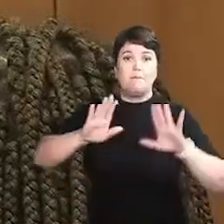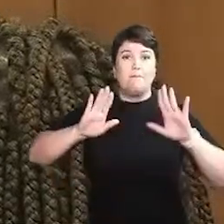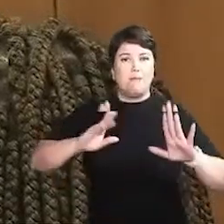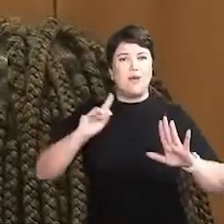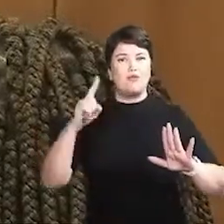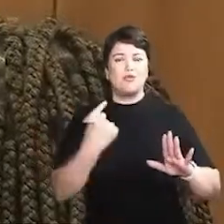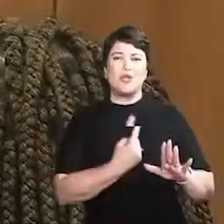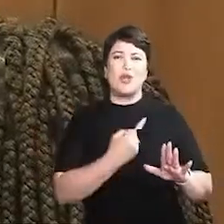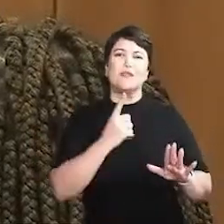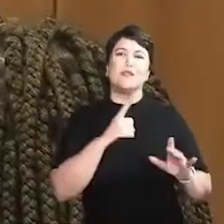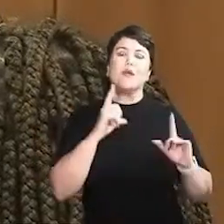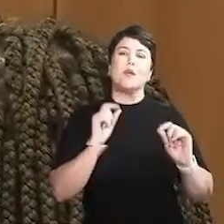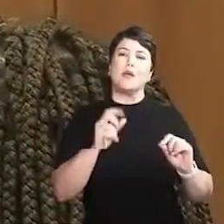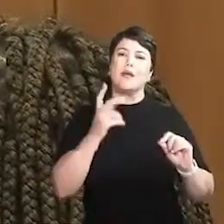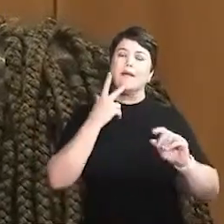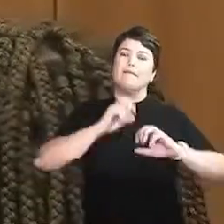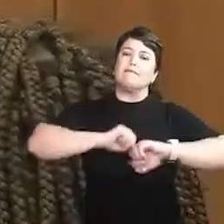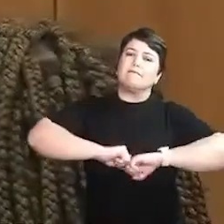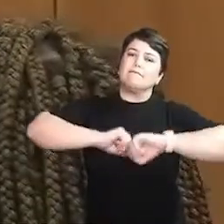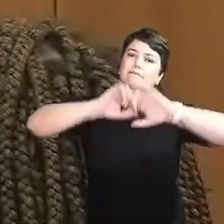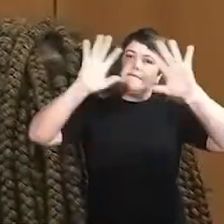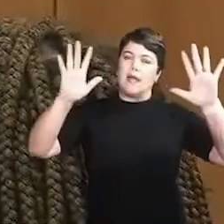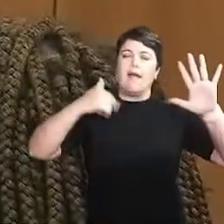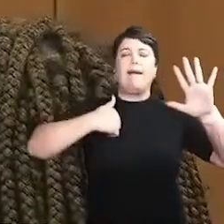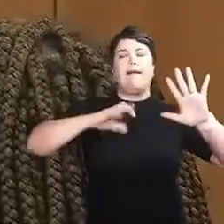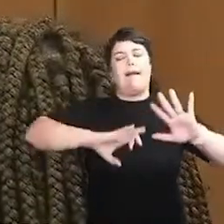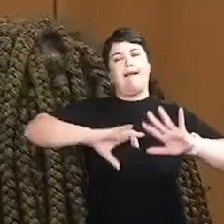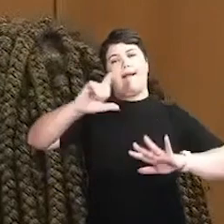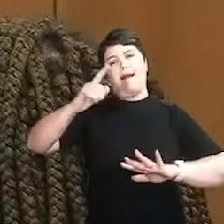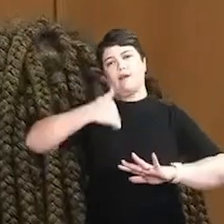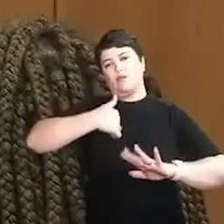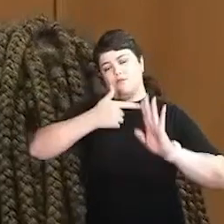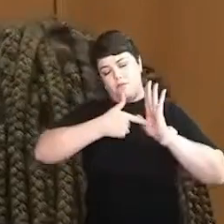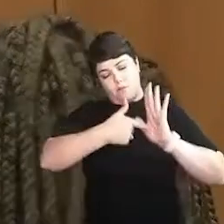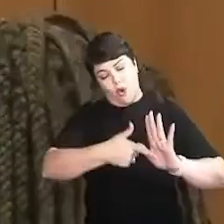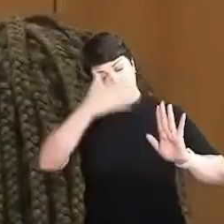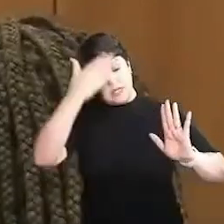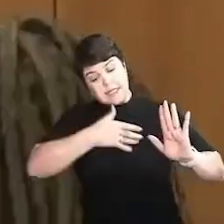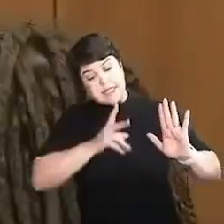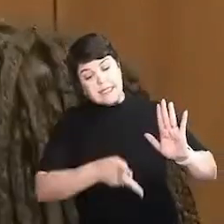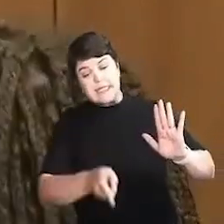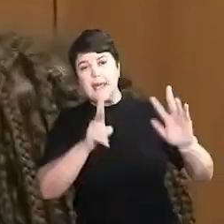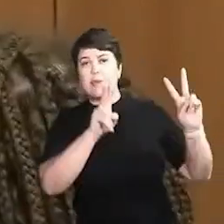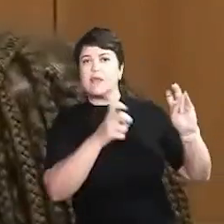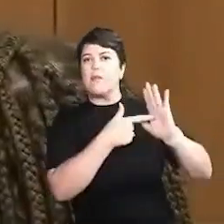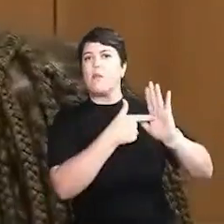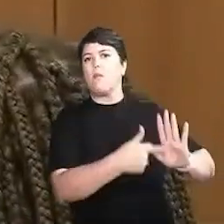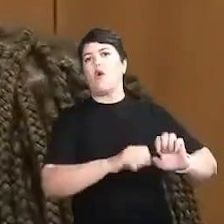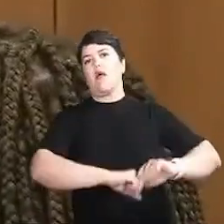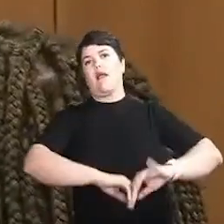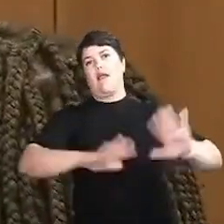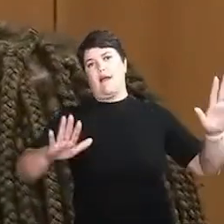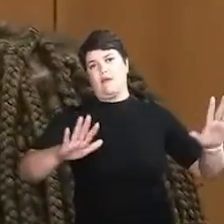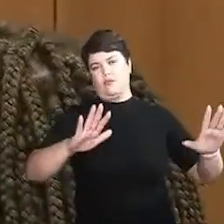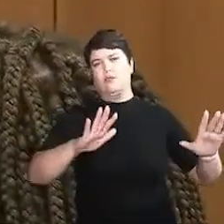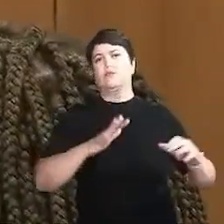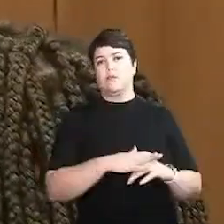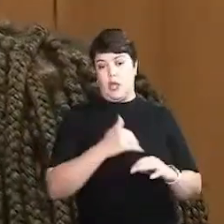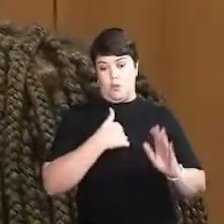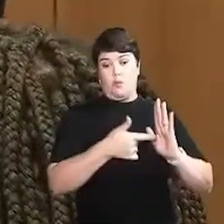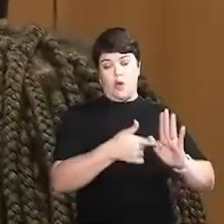amigos e amigas com a transparência absoluta com qu com quem eu sempre trato os temas de interesse